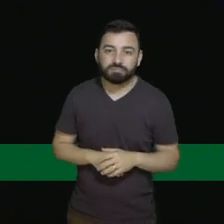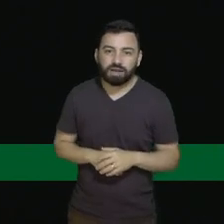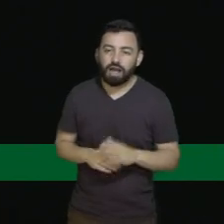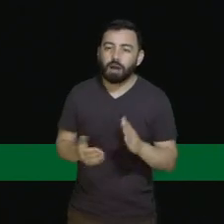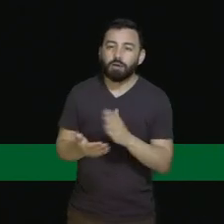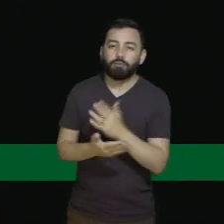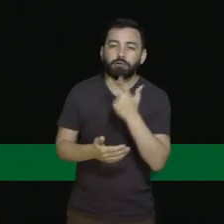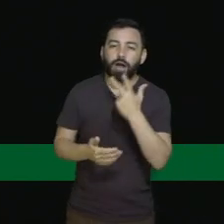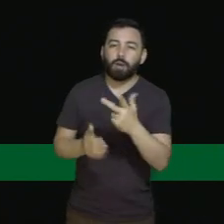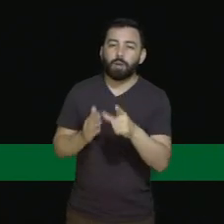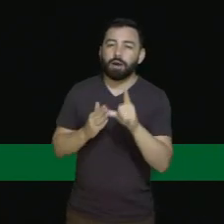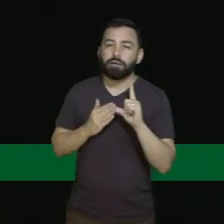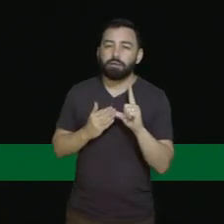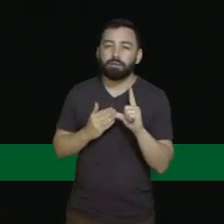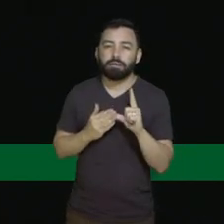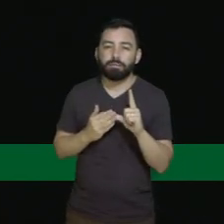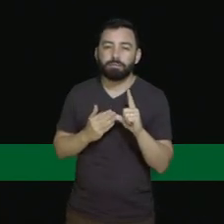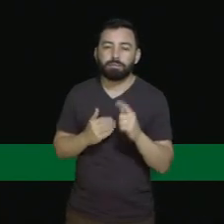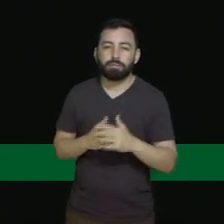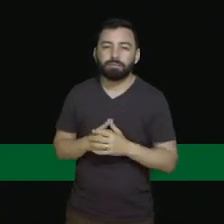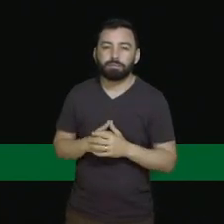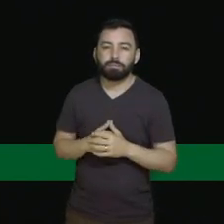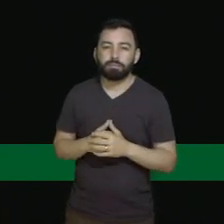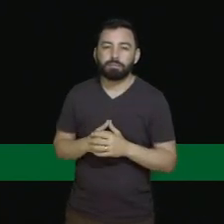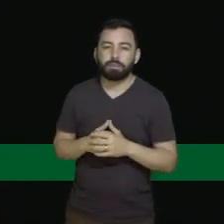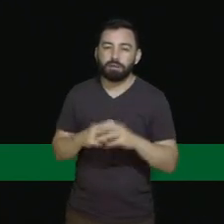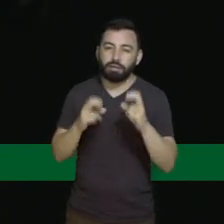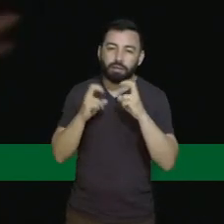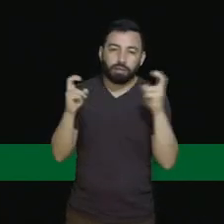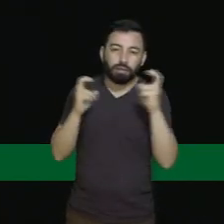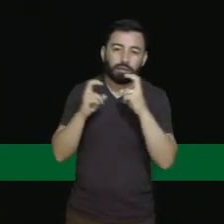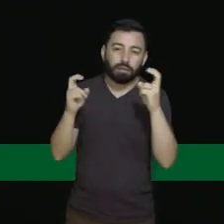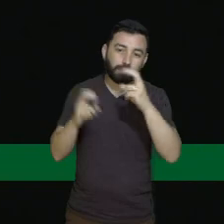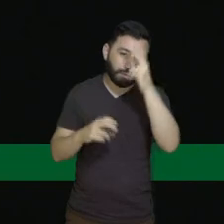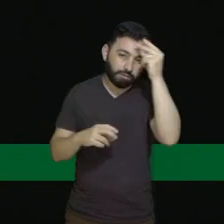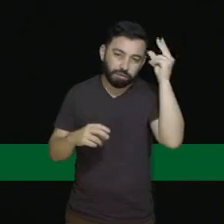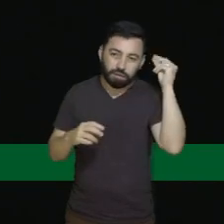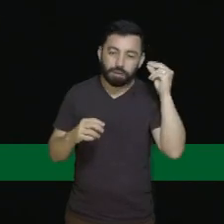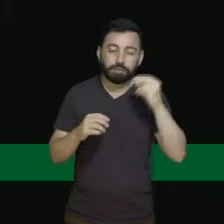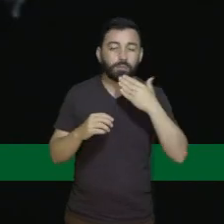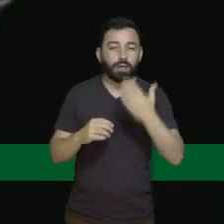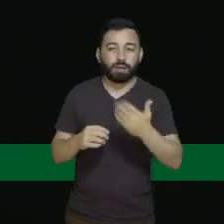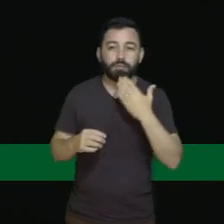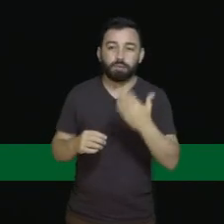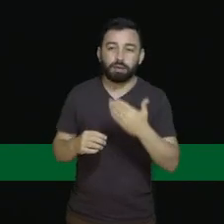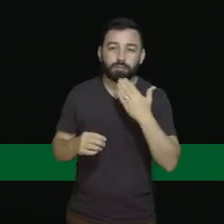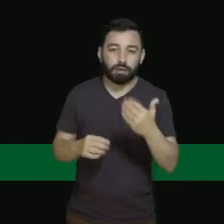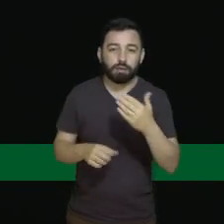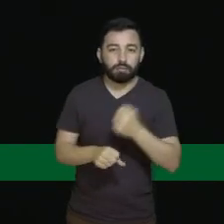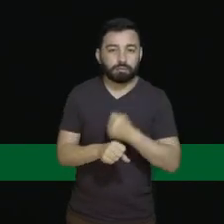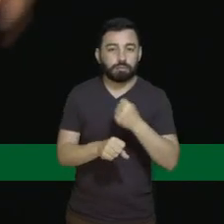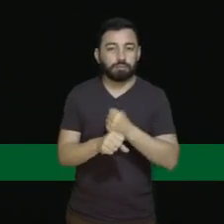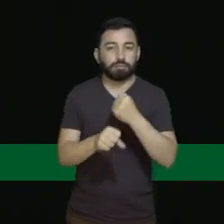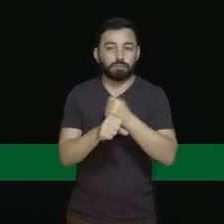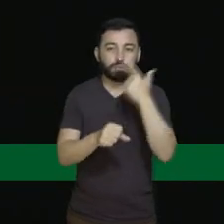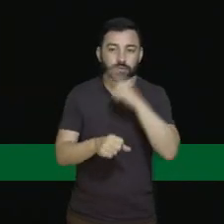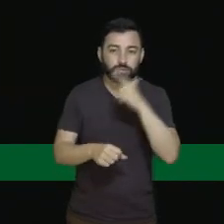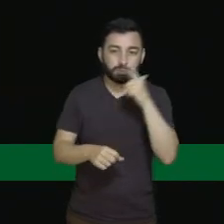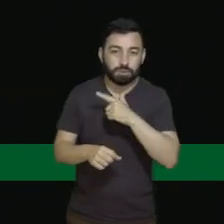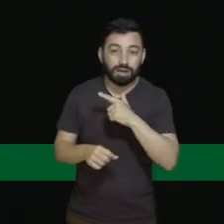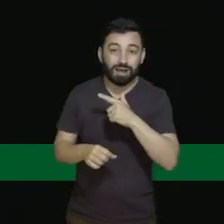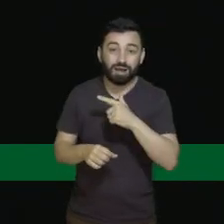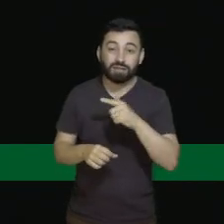falou antecipadamente aqui, que aos gritos os prefeitos pedem para que essa obra seja contemplada. Essa obra